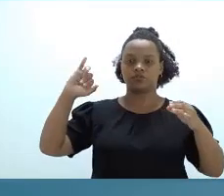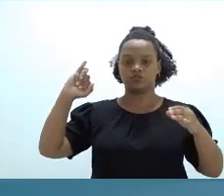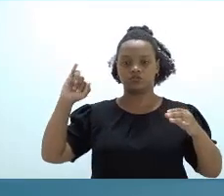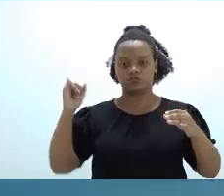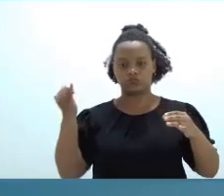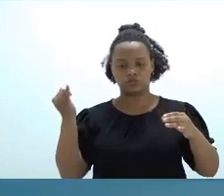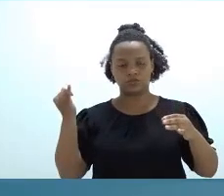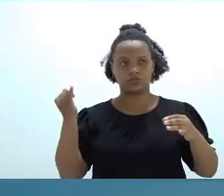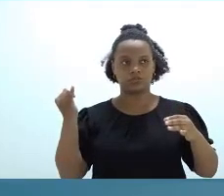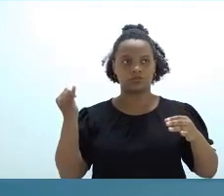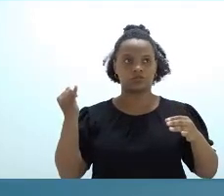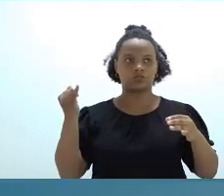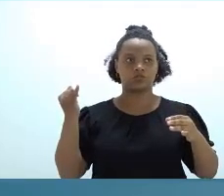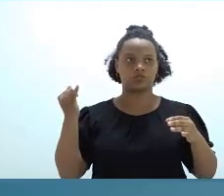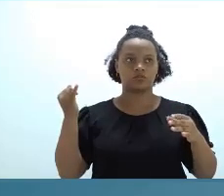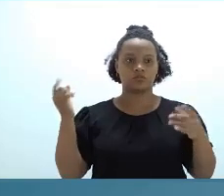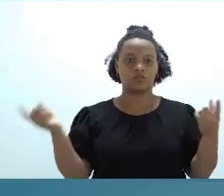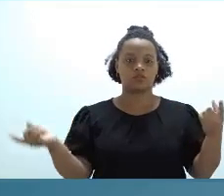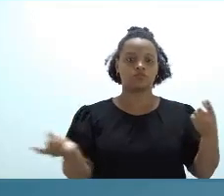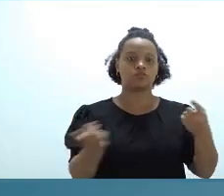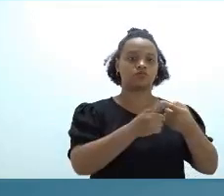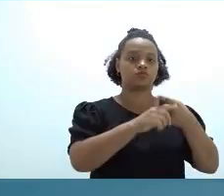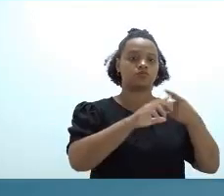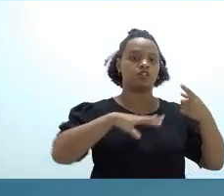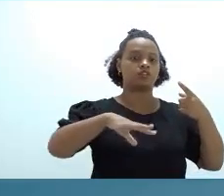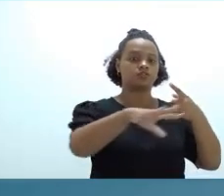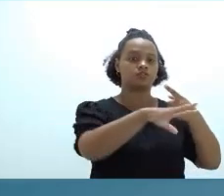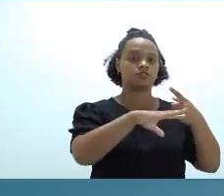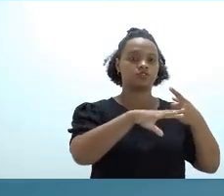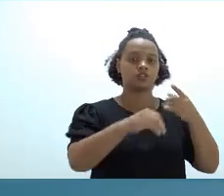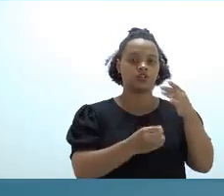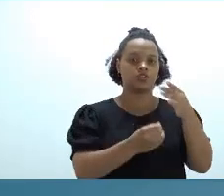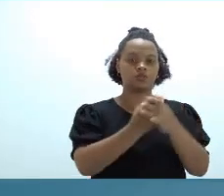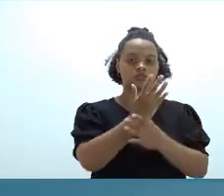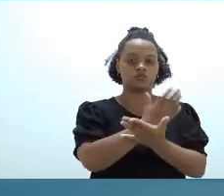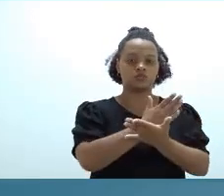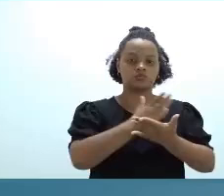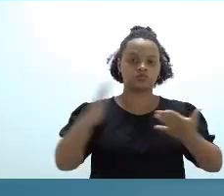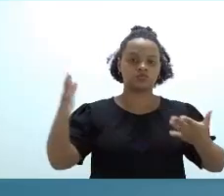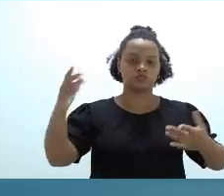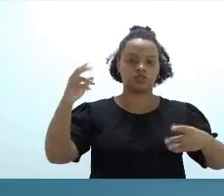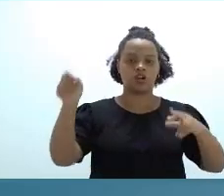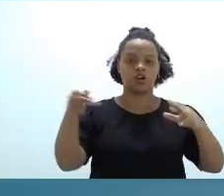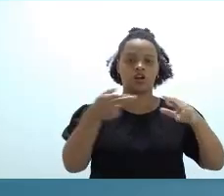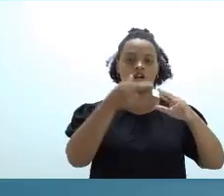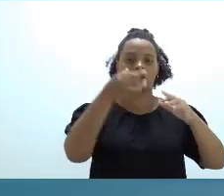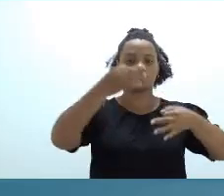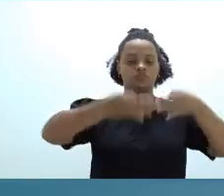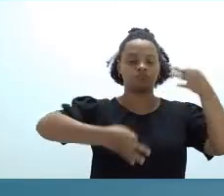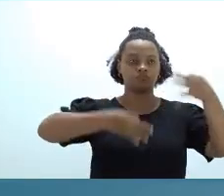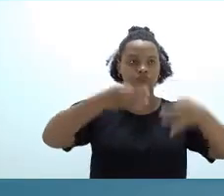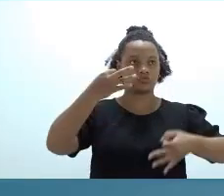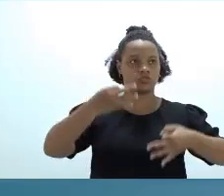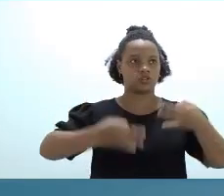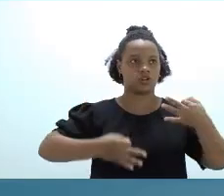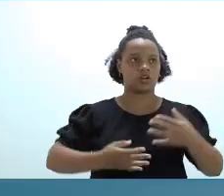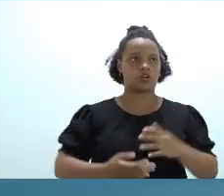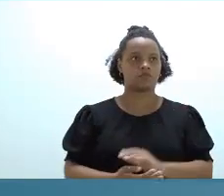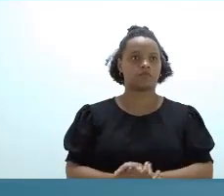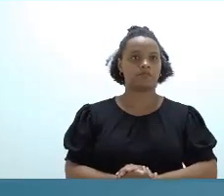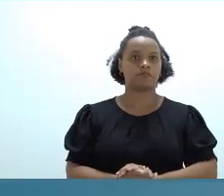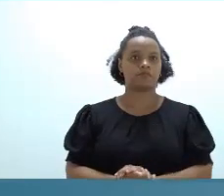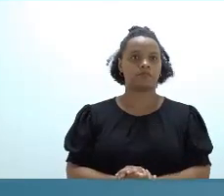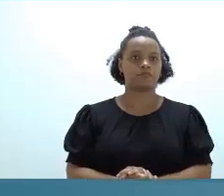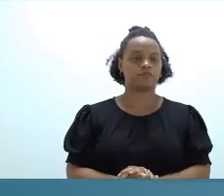estabelece como critério geral a natureza da relação jurídica, natureza da